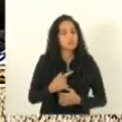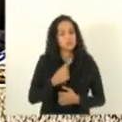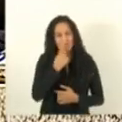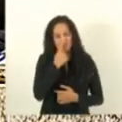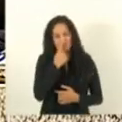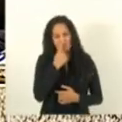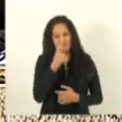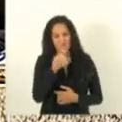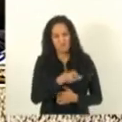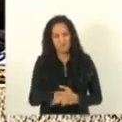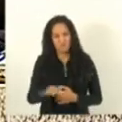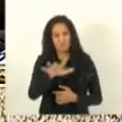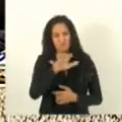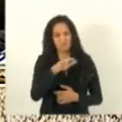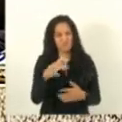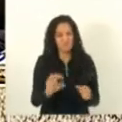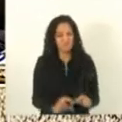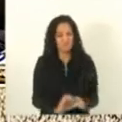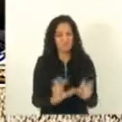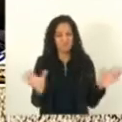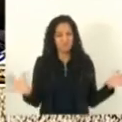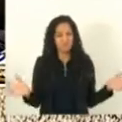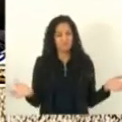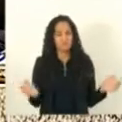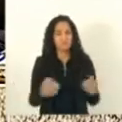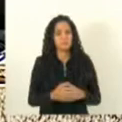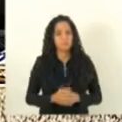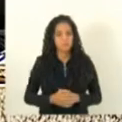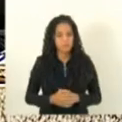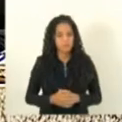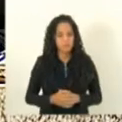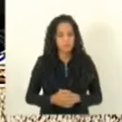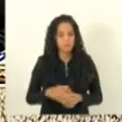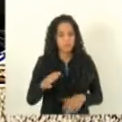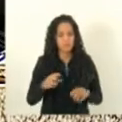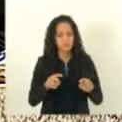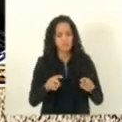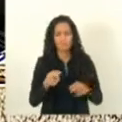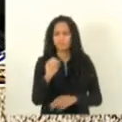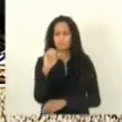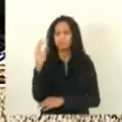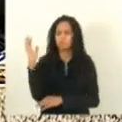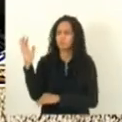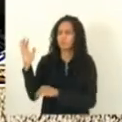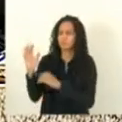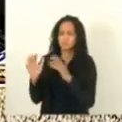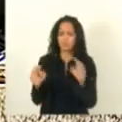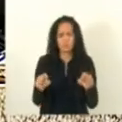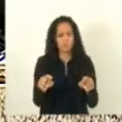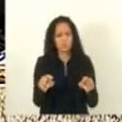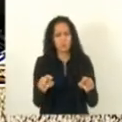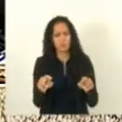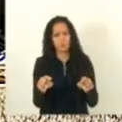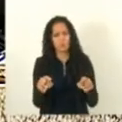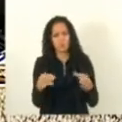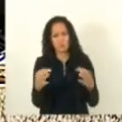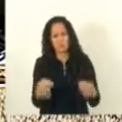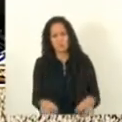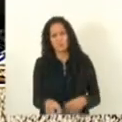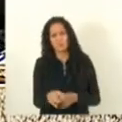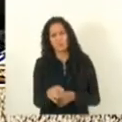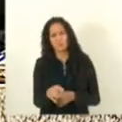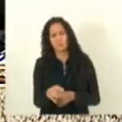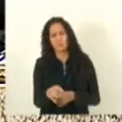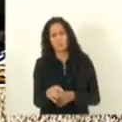a céu aberto. É como se você visse uma paisagem dessas e tivesse a certeza de que deveria